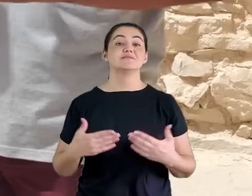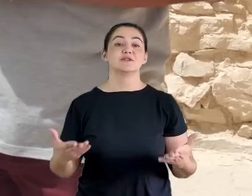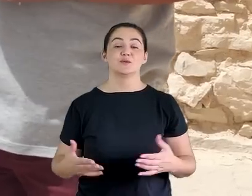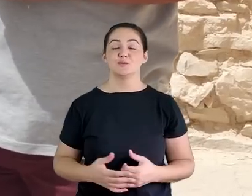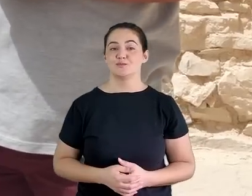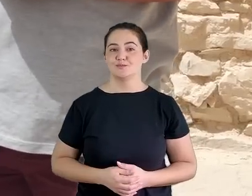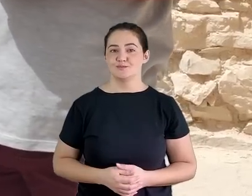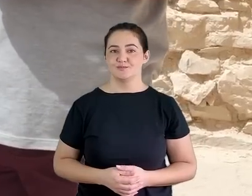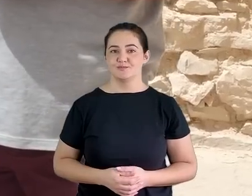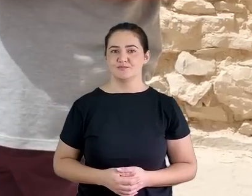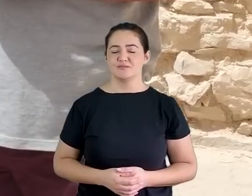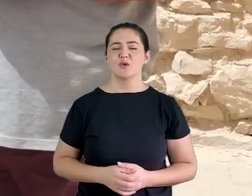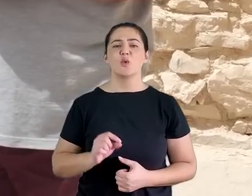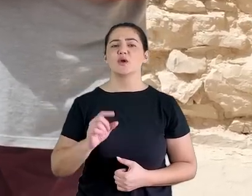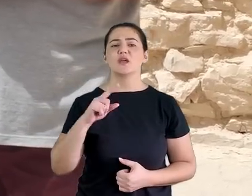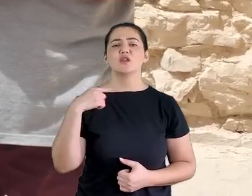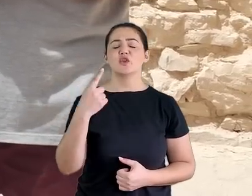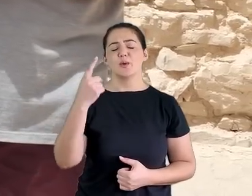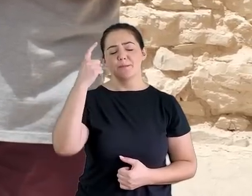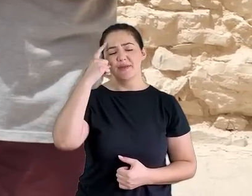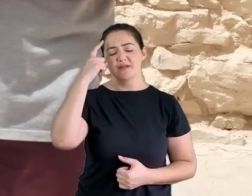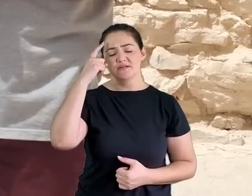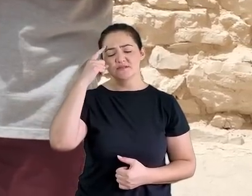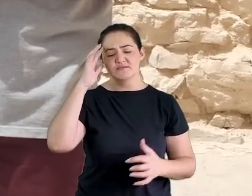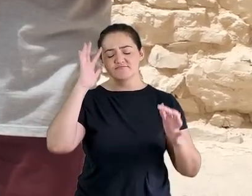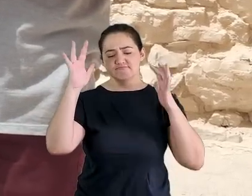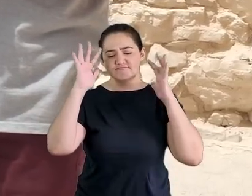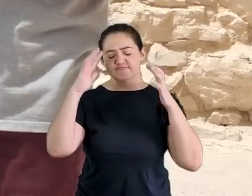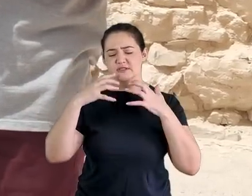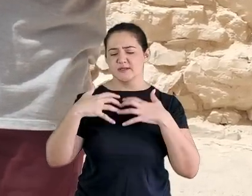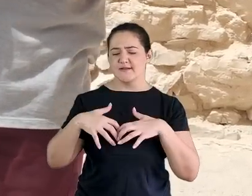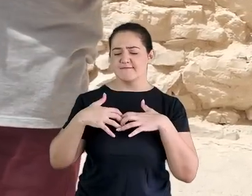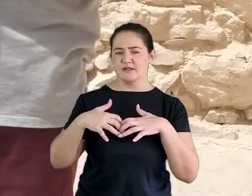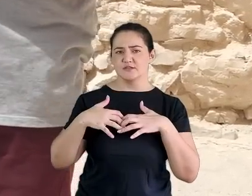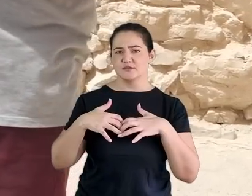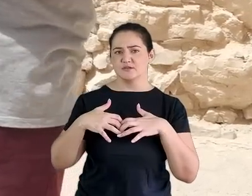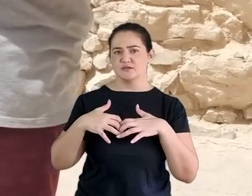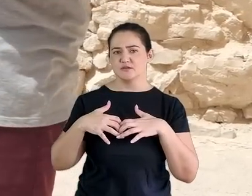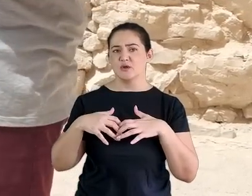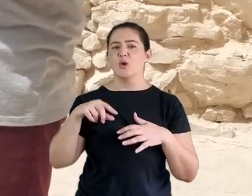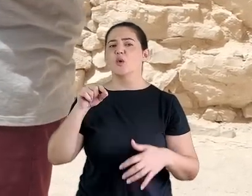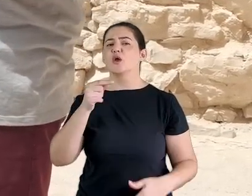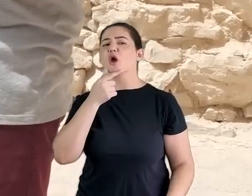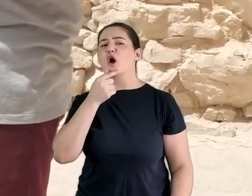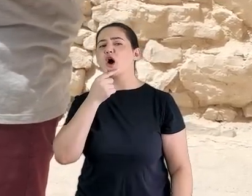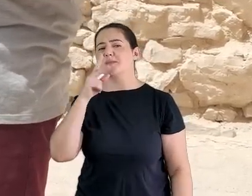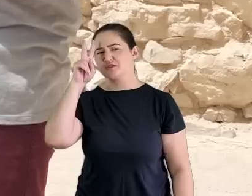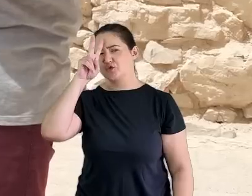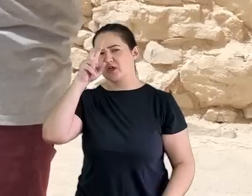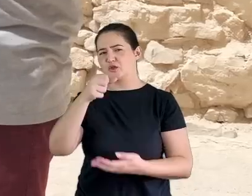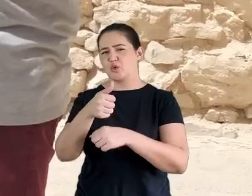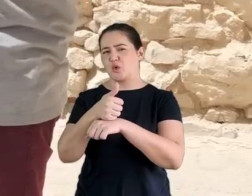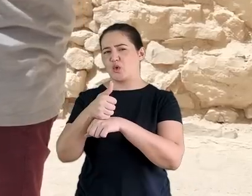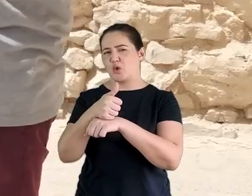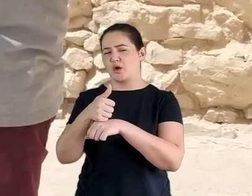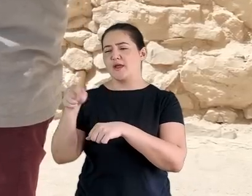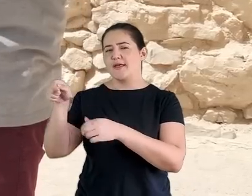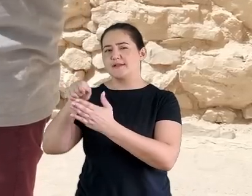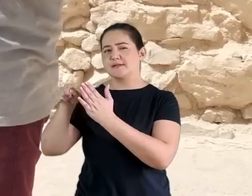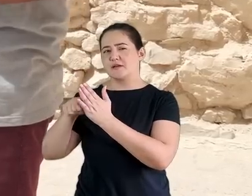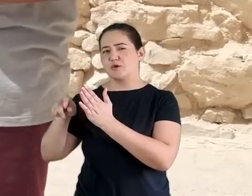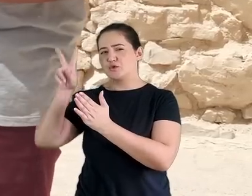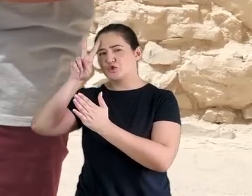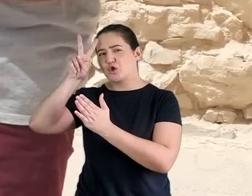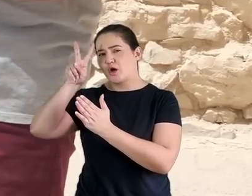então, o que nós podemos refletir a partir desse momento? O que Flávio Josefo diz a respeito desse episódio,